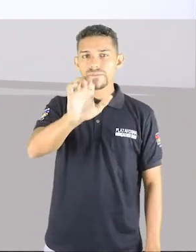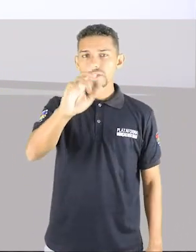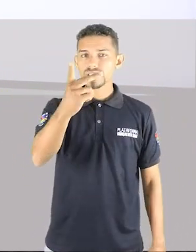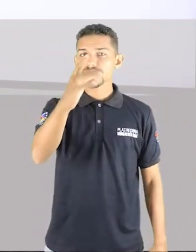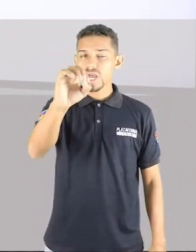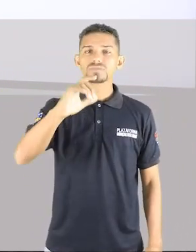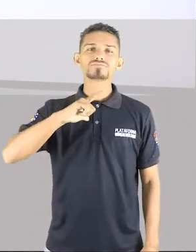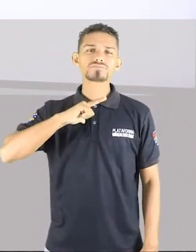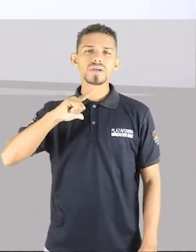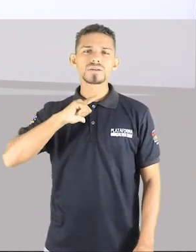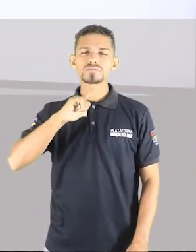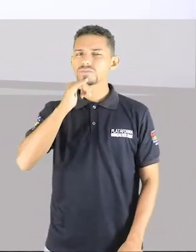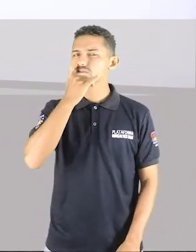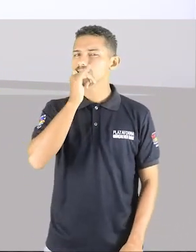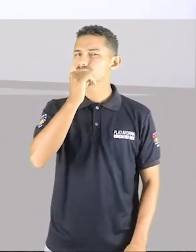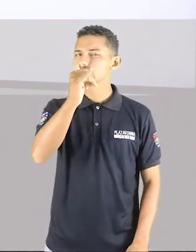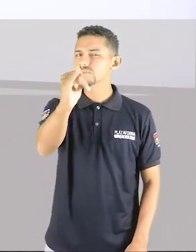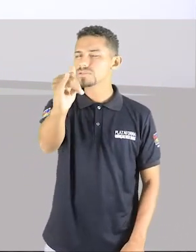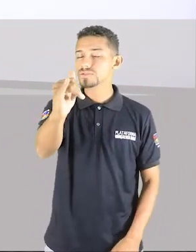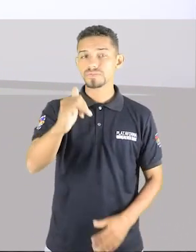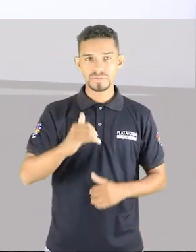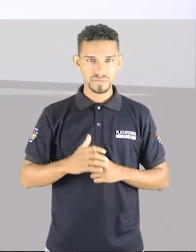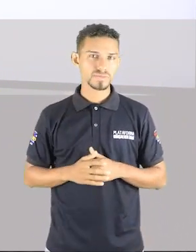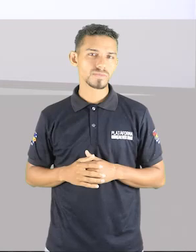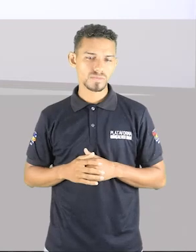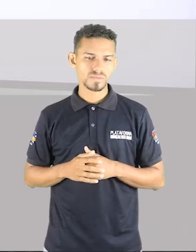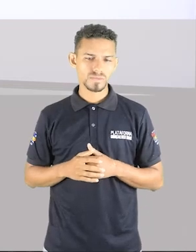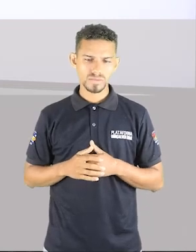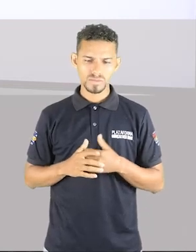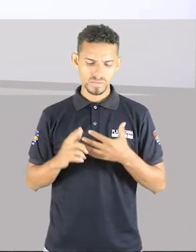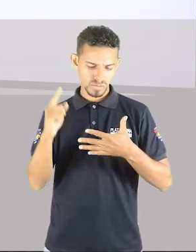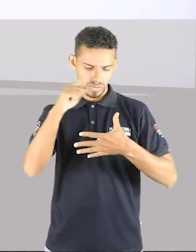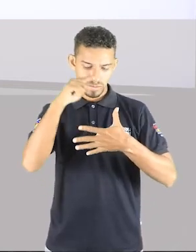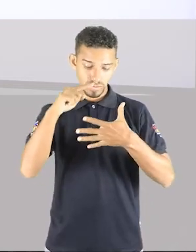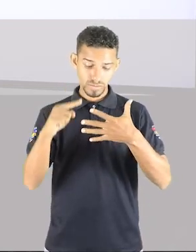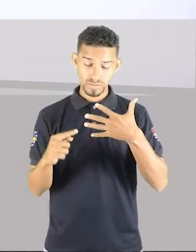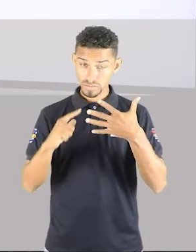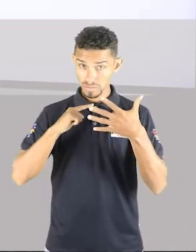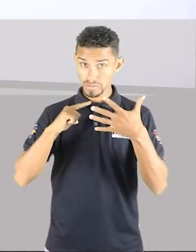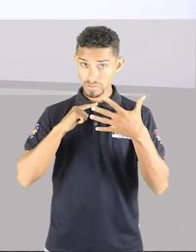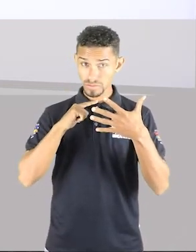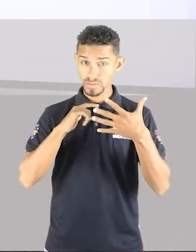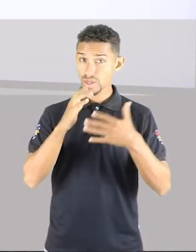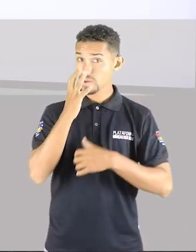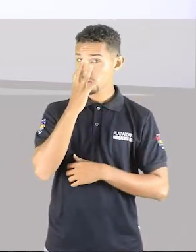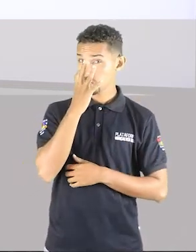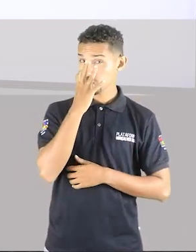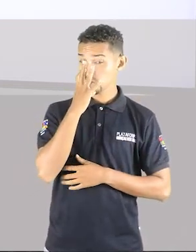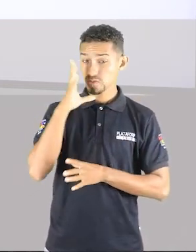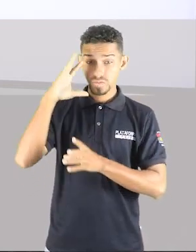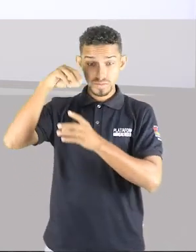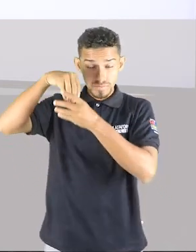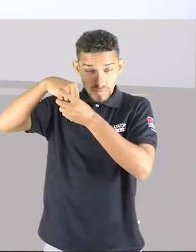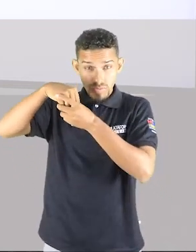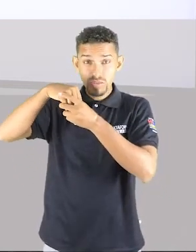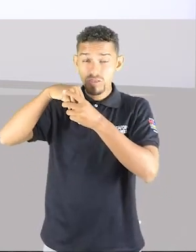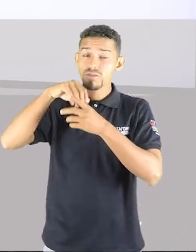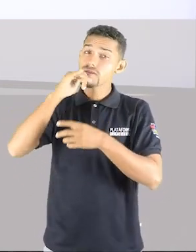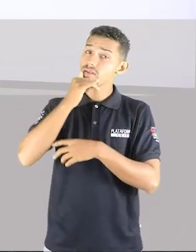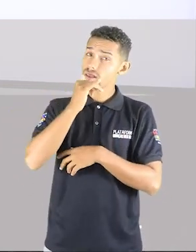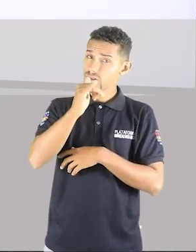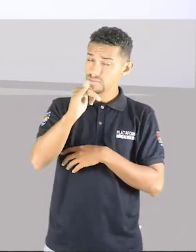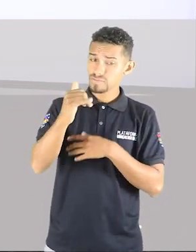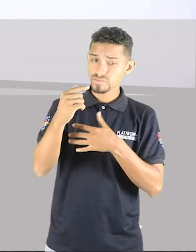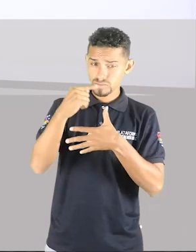corrente elétrica Então quando você tem esses elementos agora observação importante dentre esses elementos